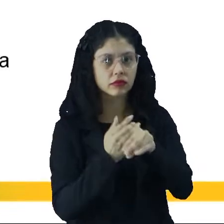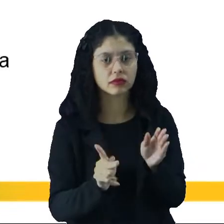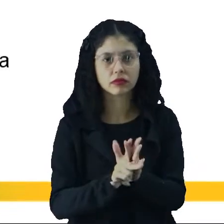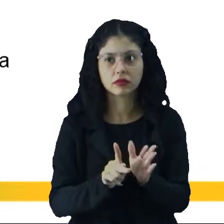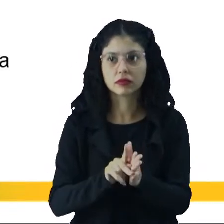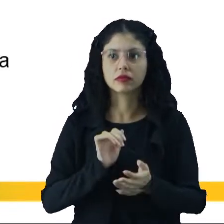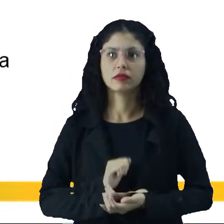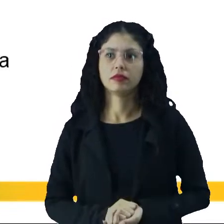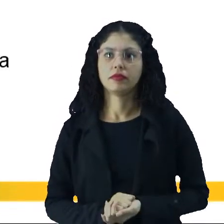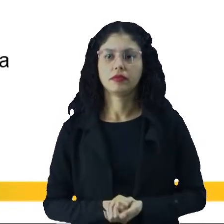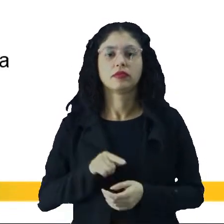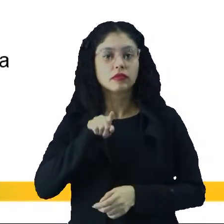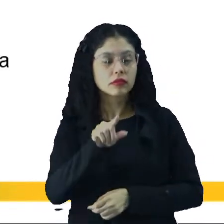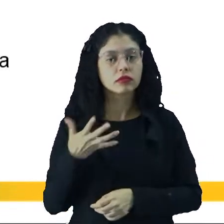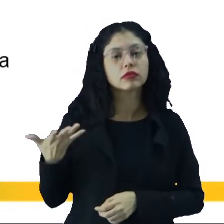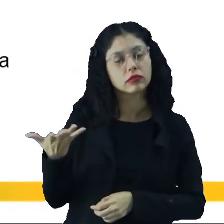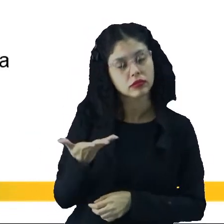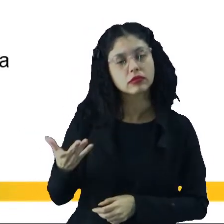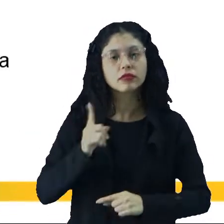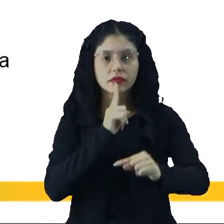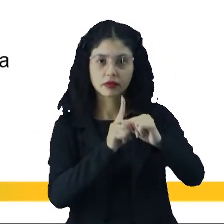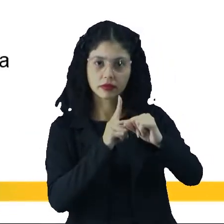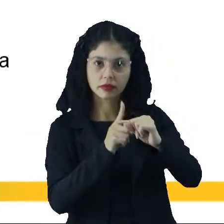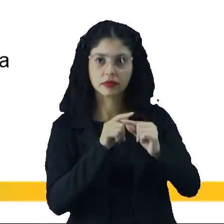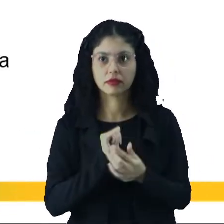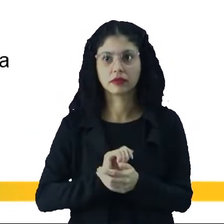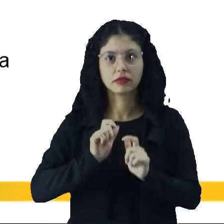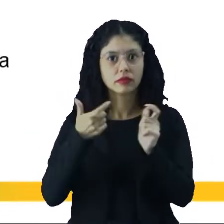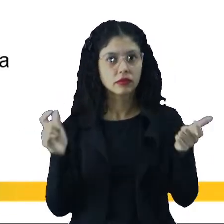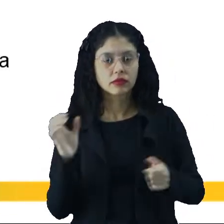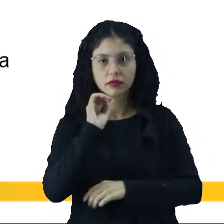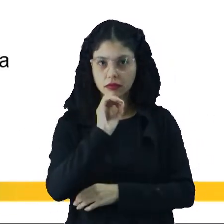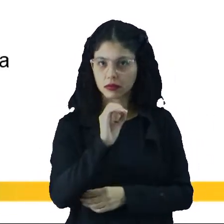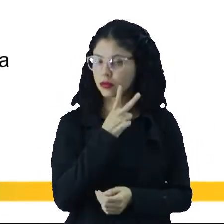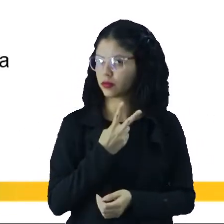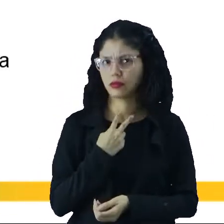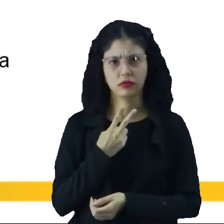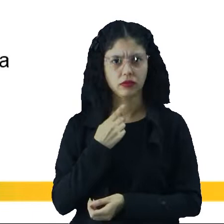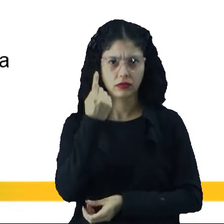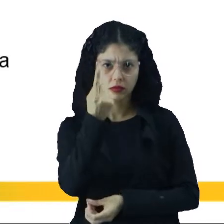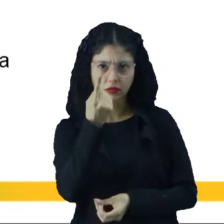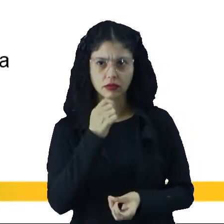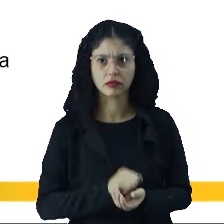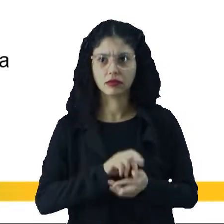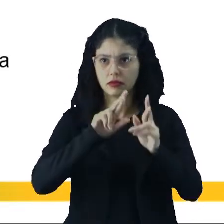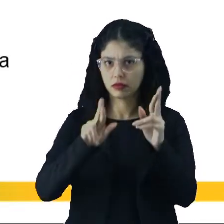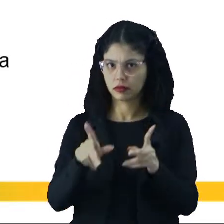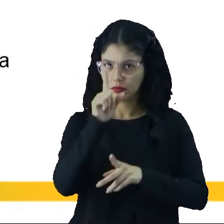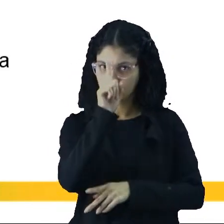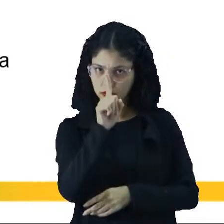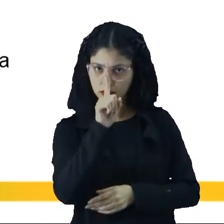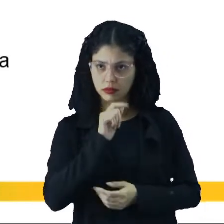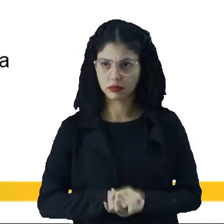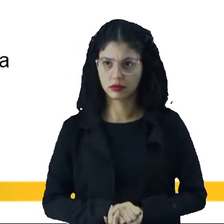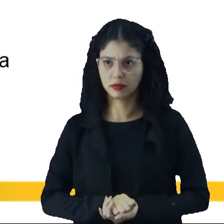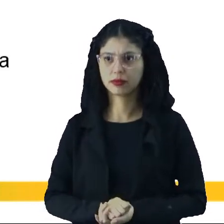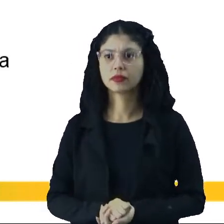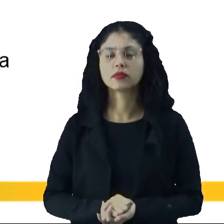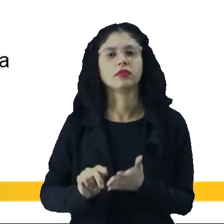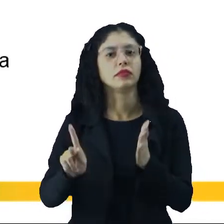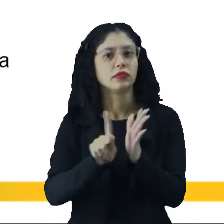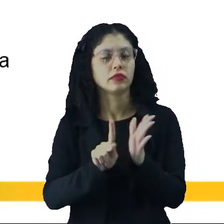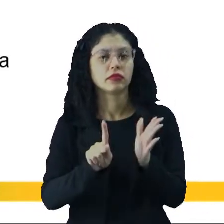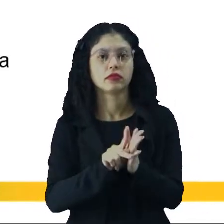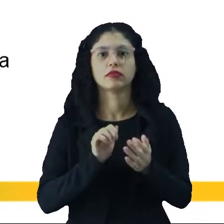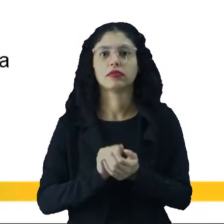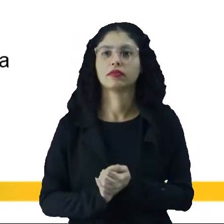estabelecida. Lembrando que essa base tem que ser positiva, maior que zero, e ela não pode ser 1, tem que ser diferente de 1. O que essa